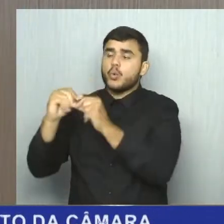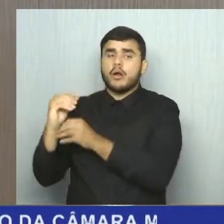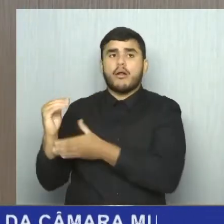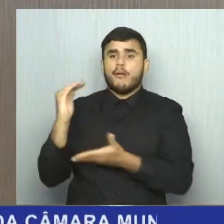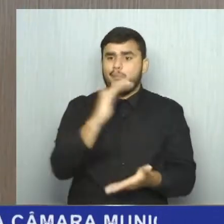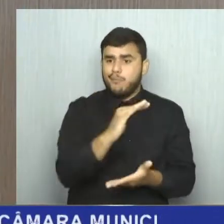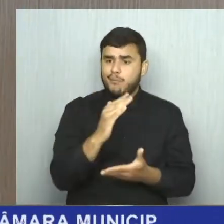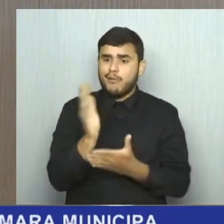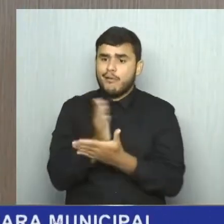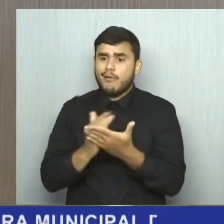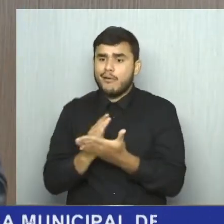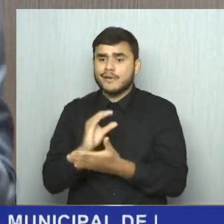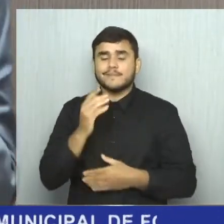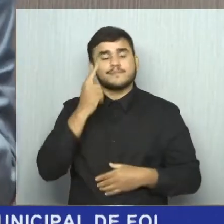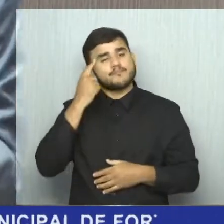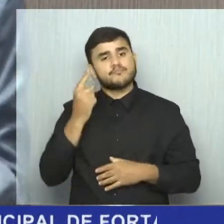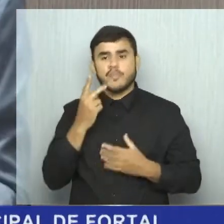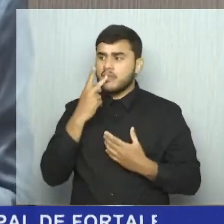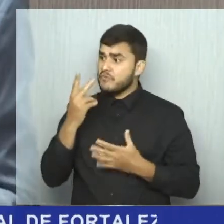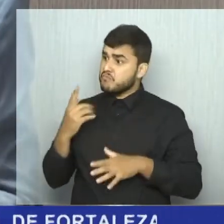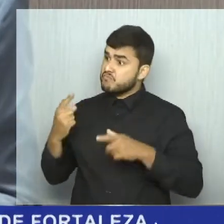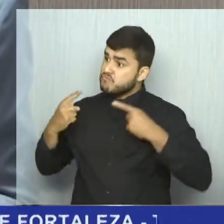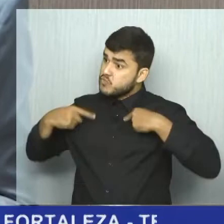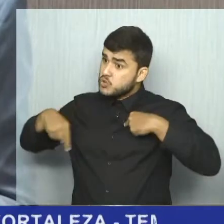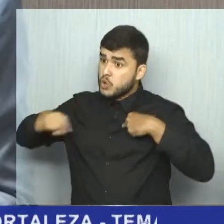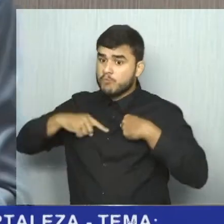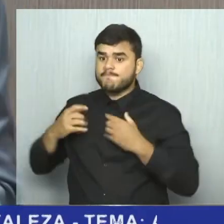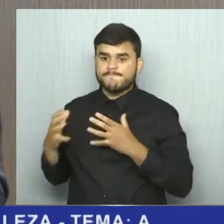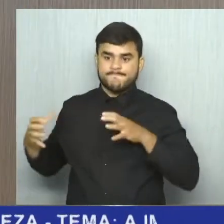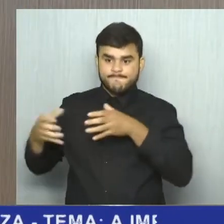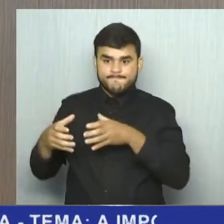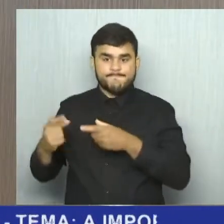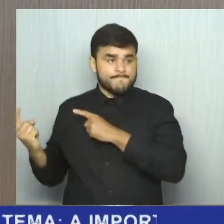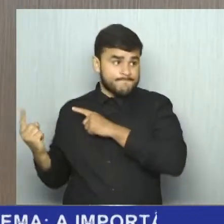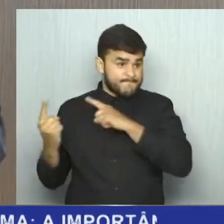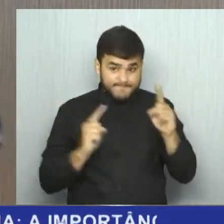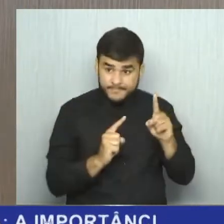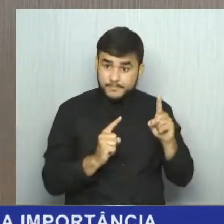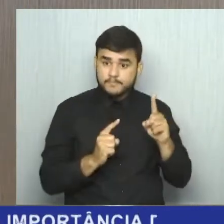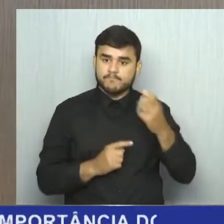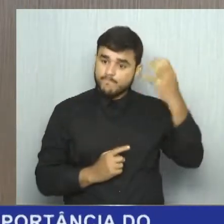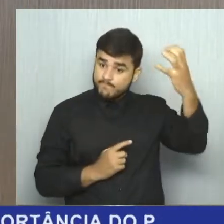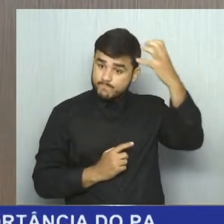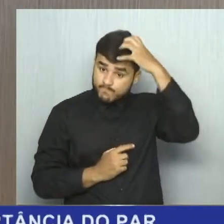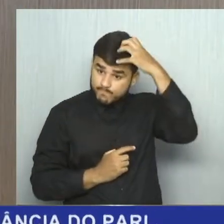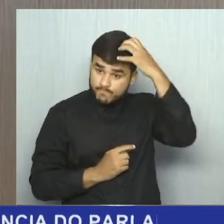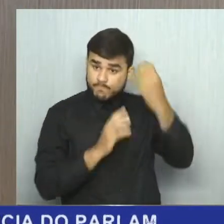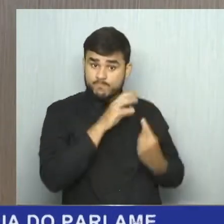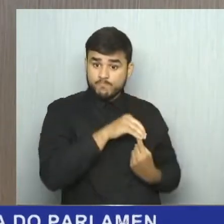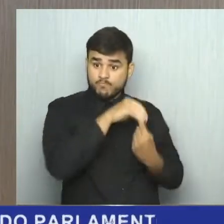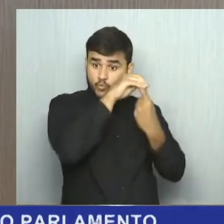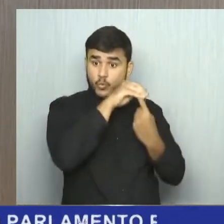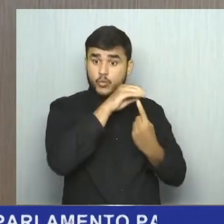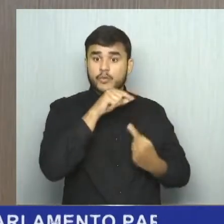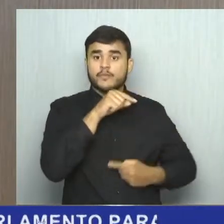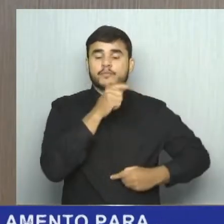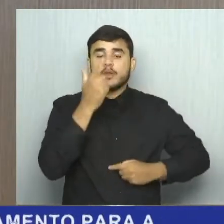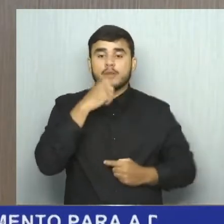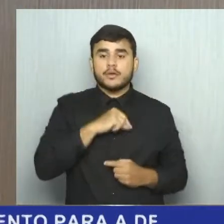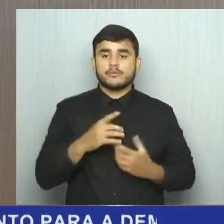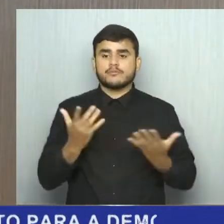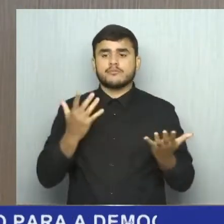mais, essa insubmissão contra o poder absoluto do Estado monarca, eram Montesquieu,